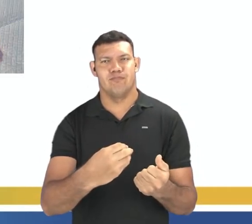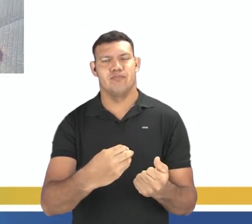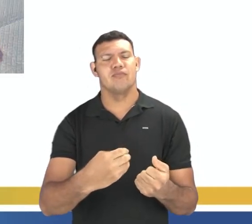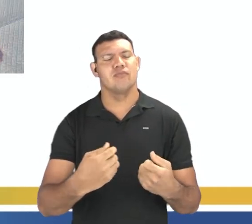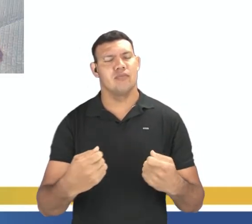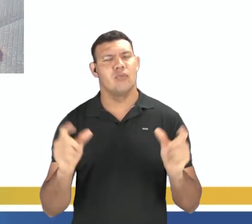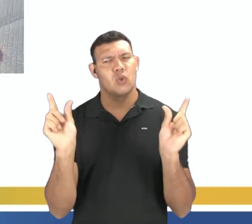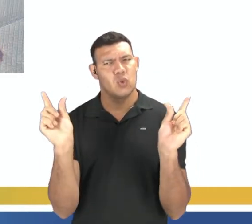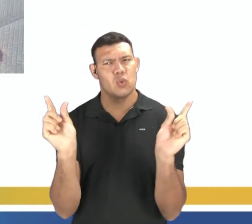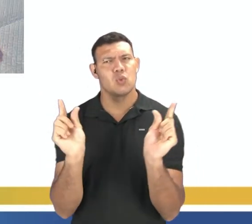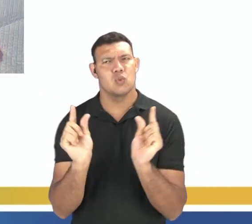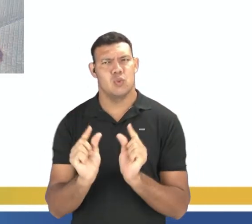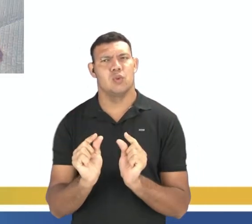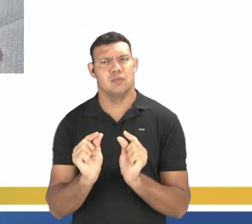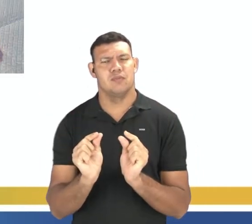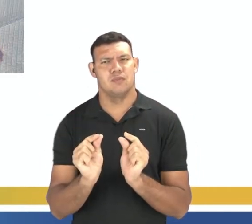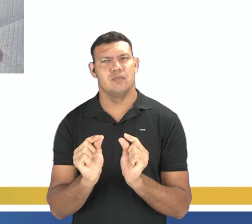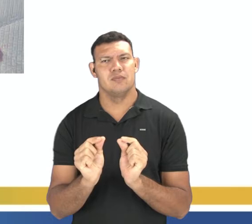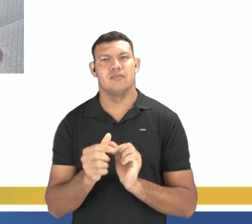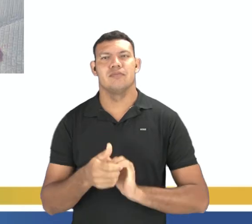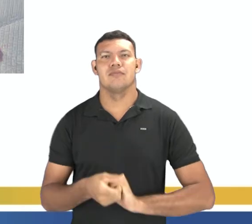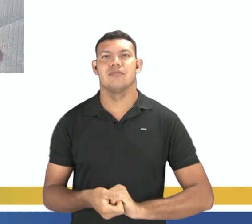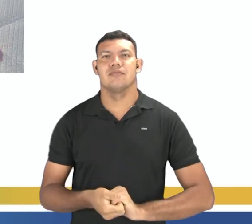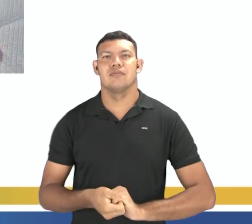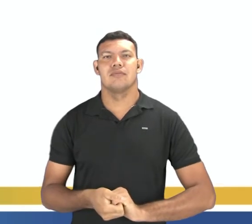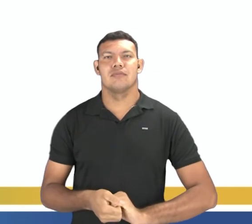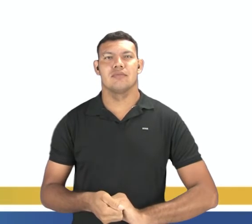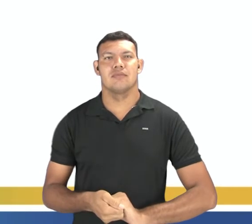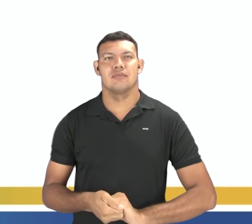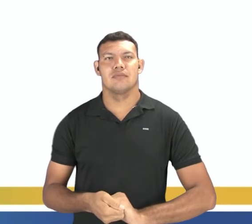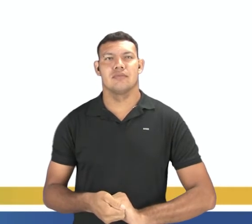eles são reduzidos, atrofiados.